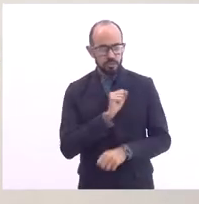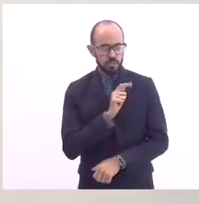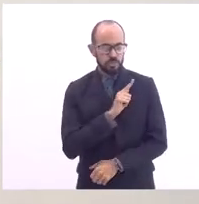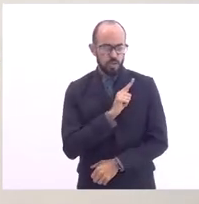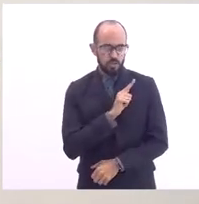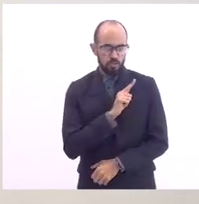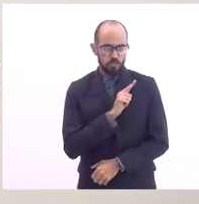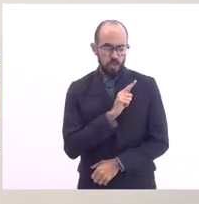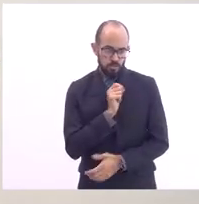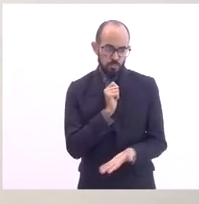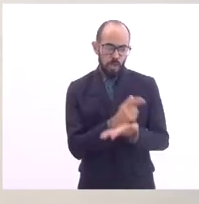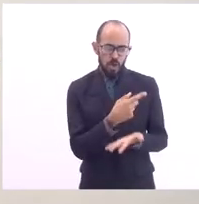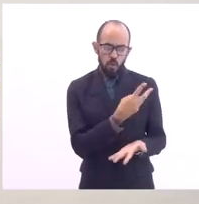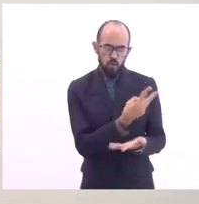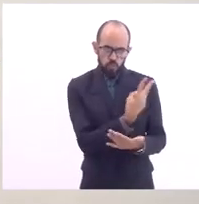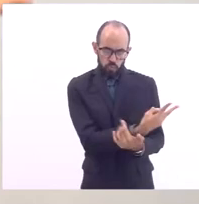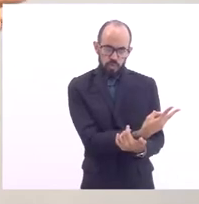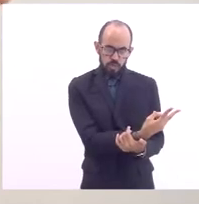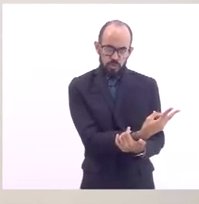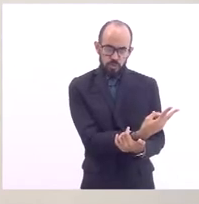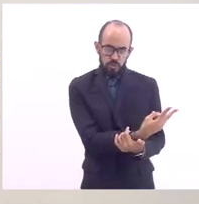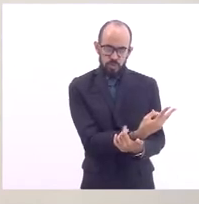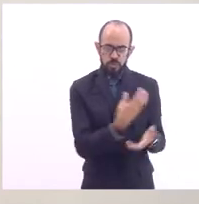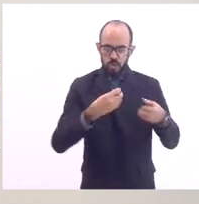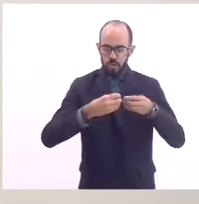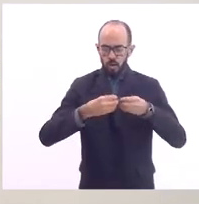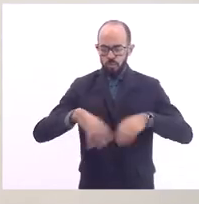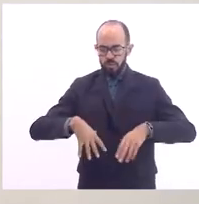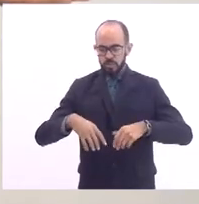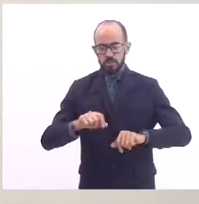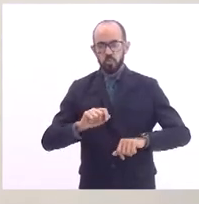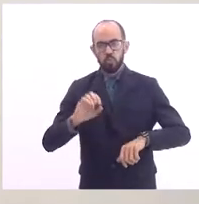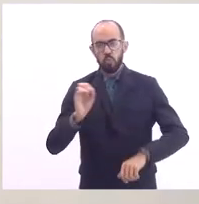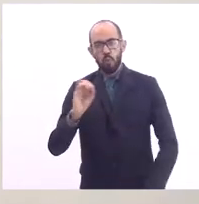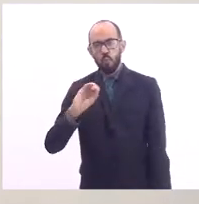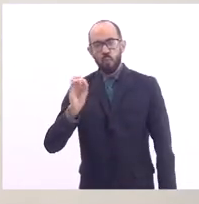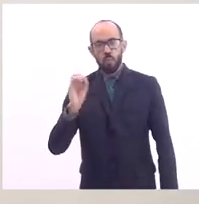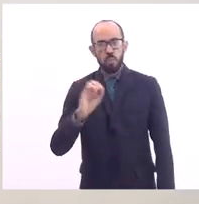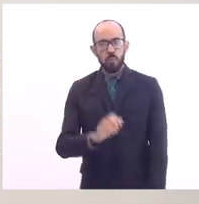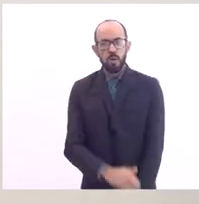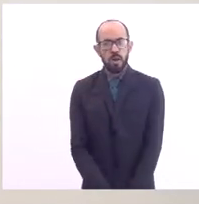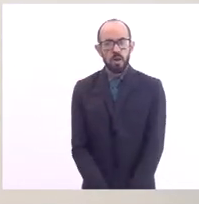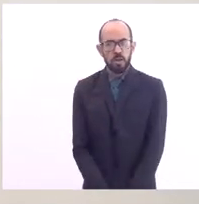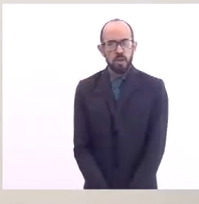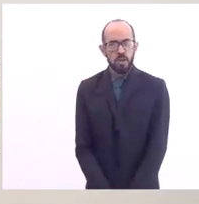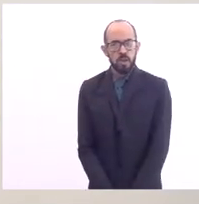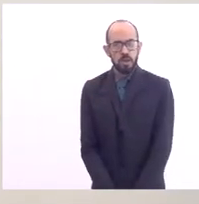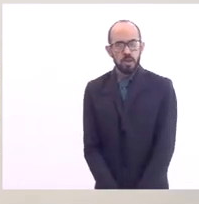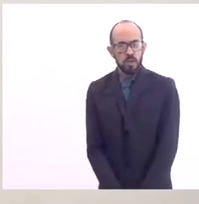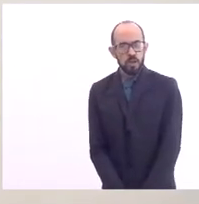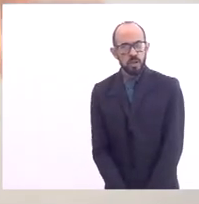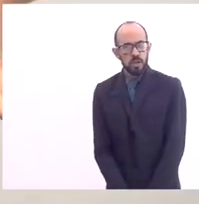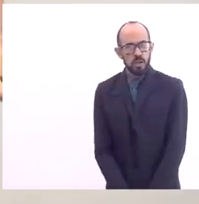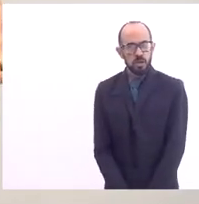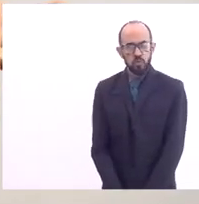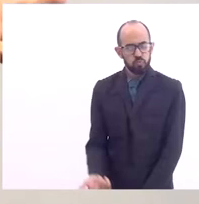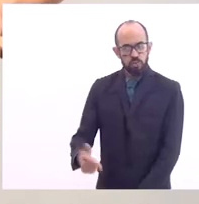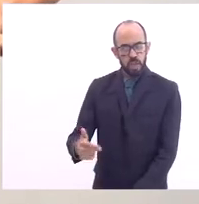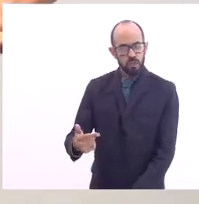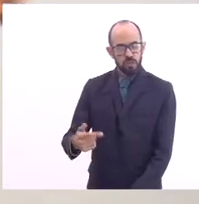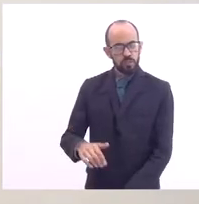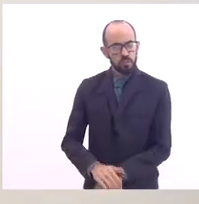você paga aquela conta. E qual é a compensação que você tem, que disseram aqui? Nenhuma. Nenhuma compensação. Fica por isso mesmo,